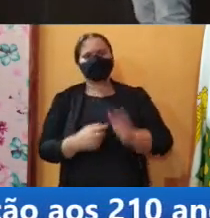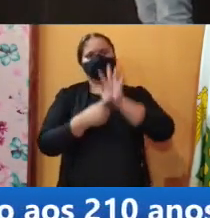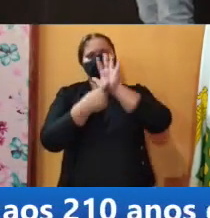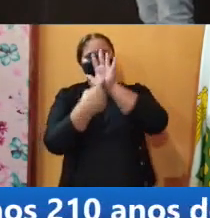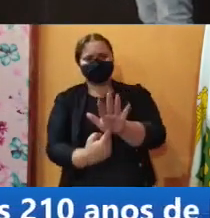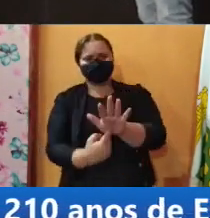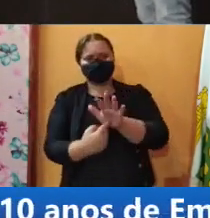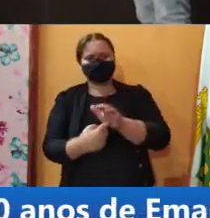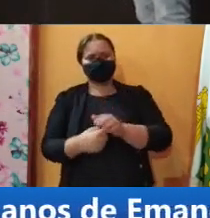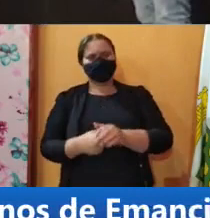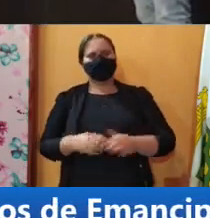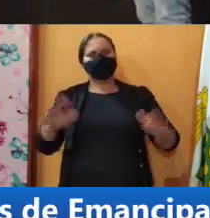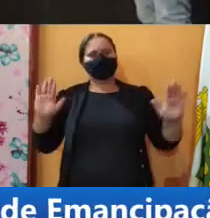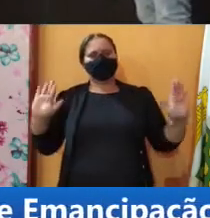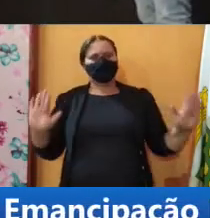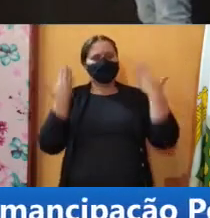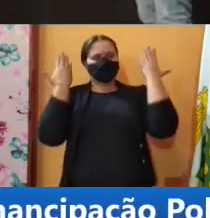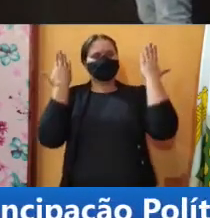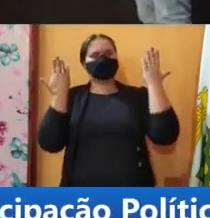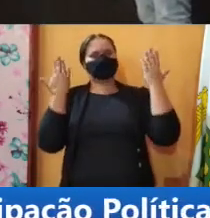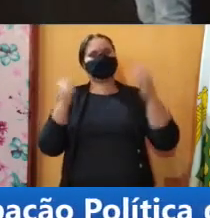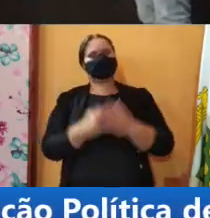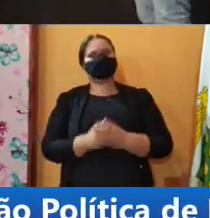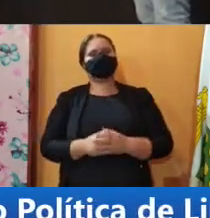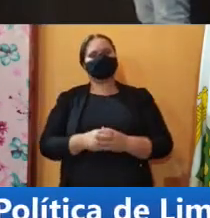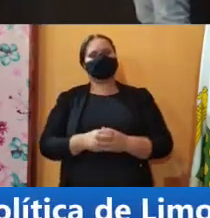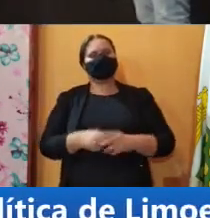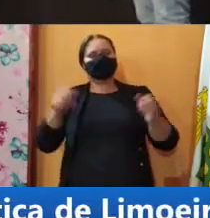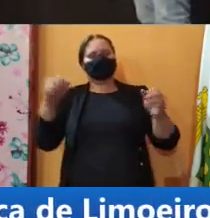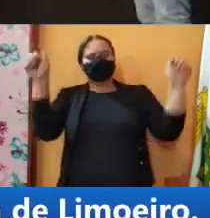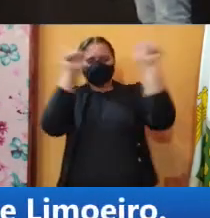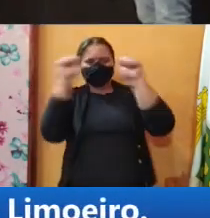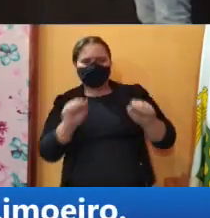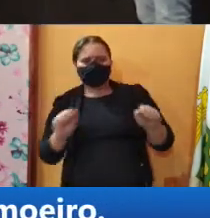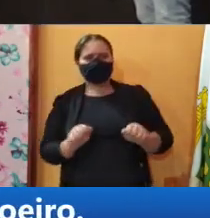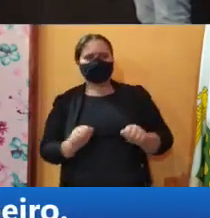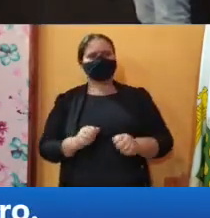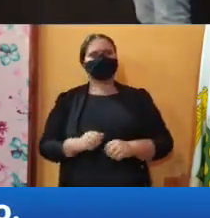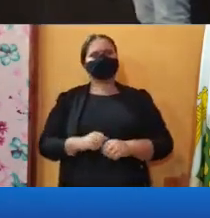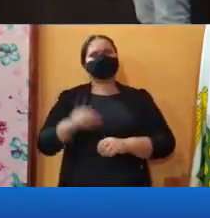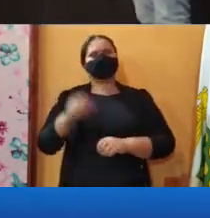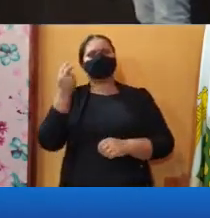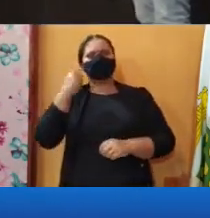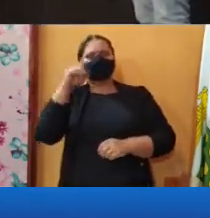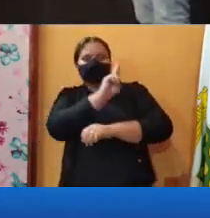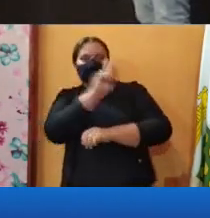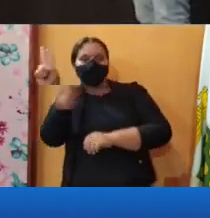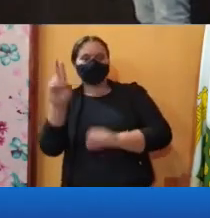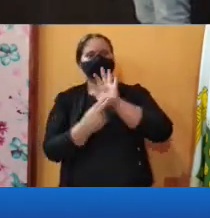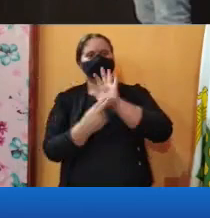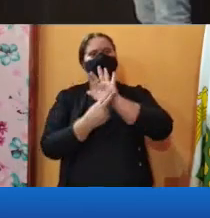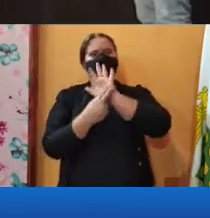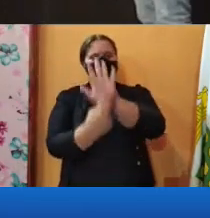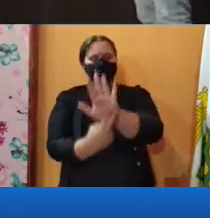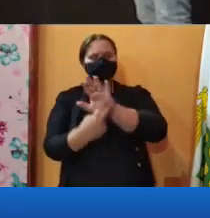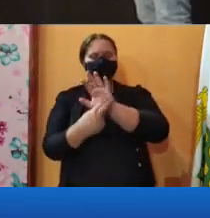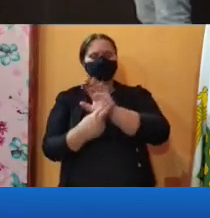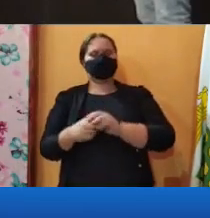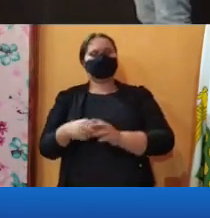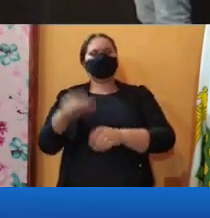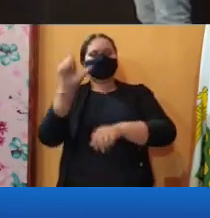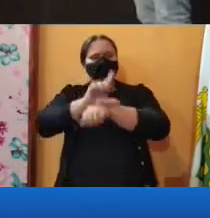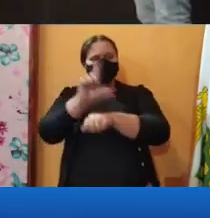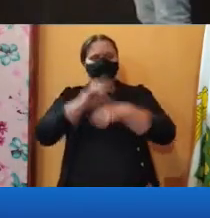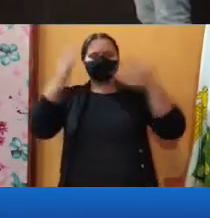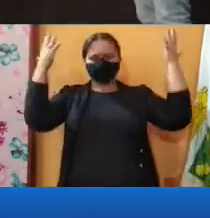Limoeiro, homenageando esse povo maravilhoso que leva o nome de Limoeiro para todo mundo. Parabéns a todos, parabéns Limoeiro para